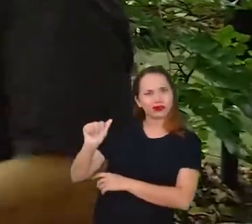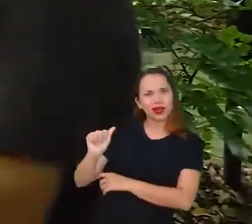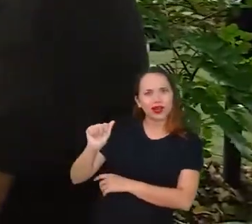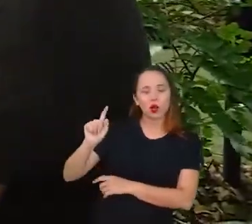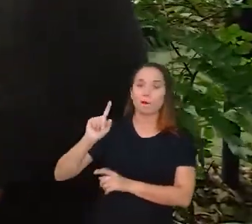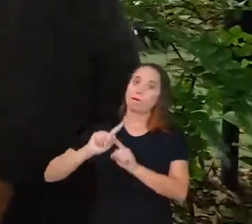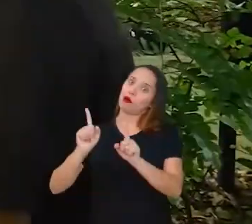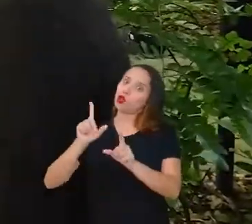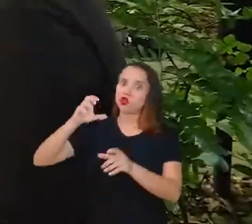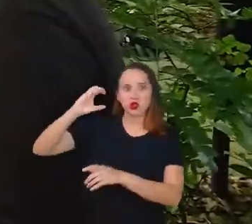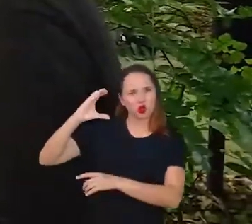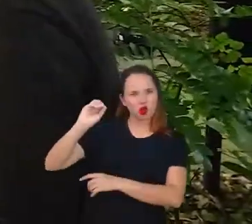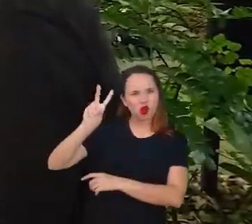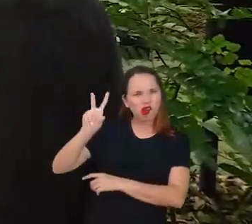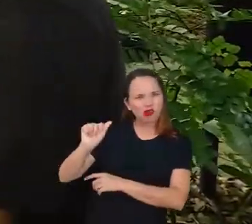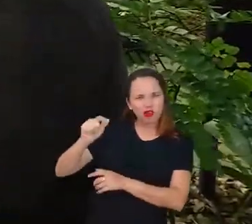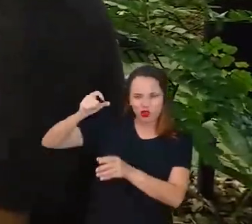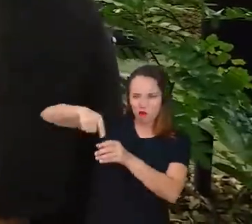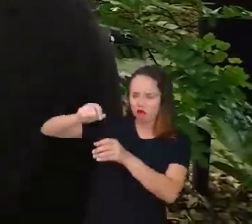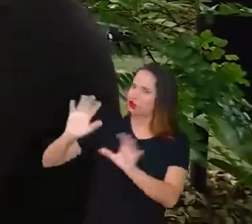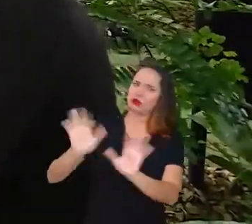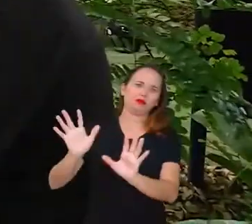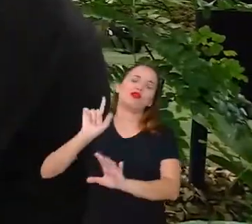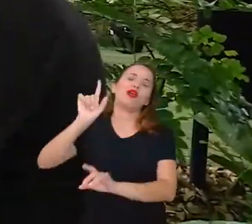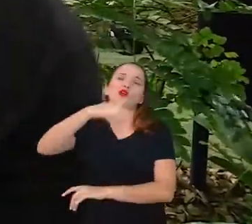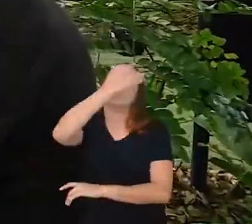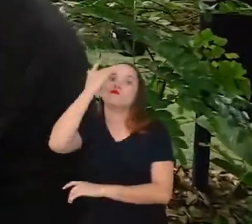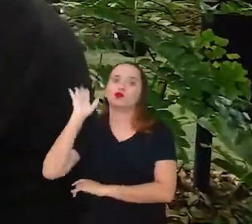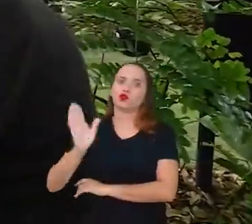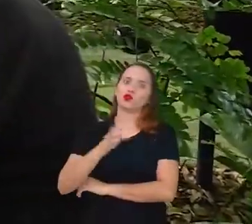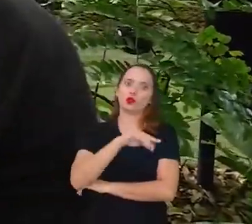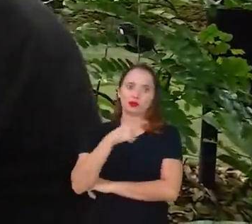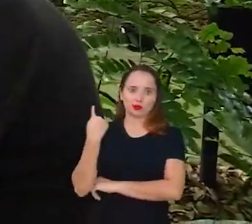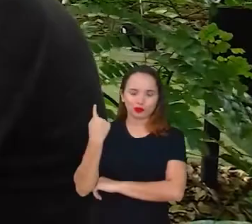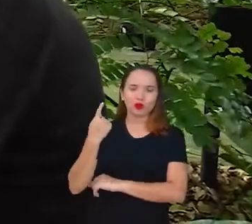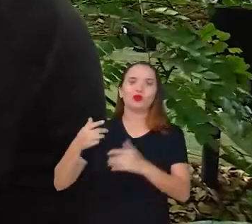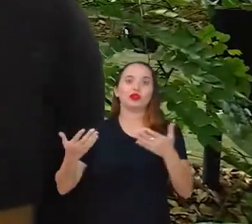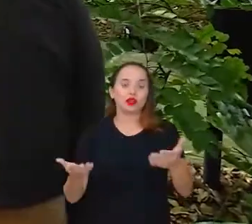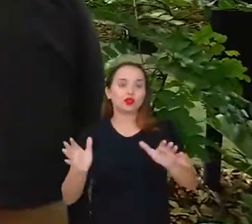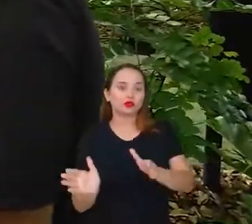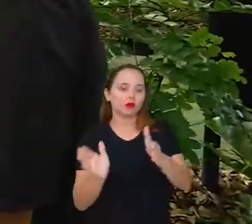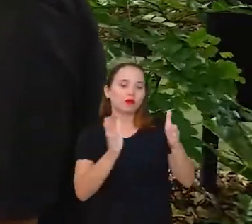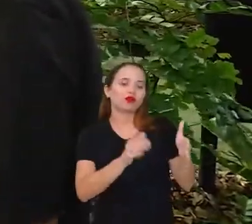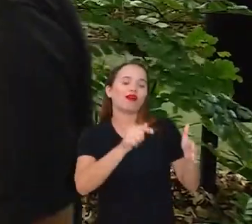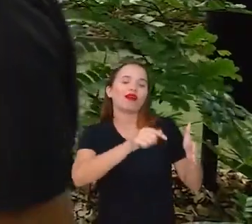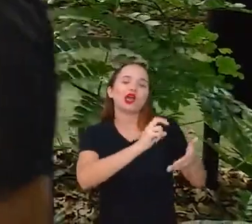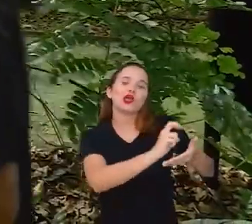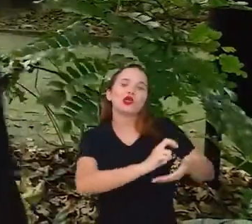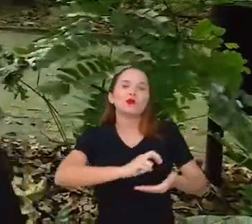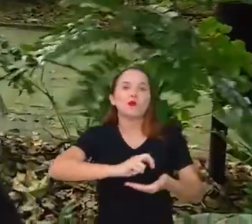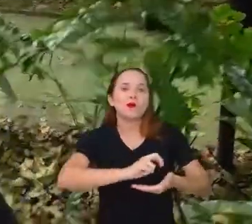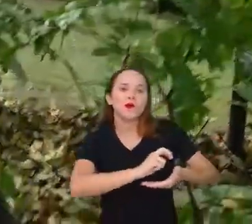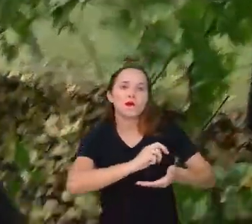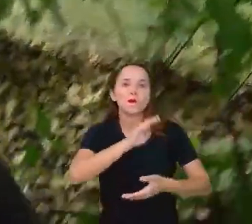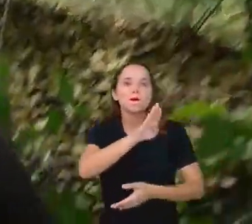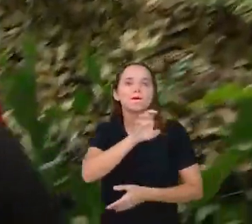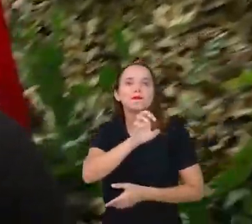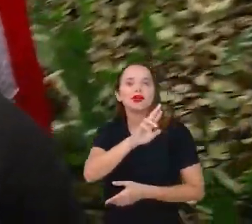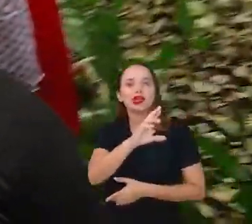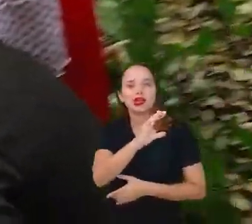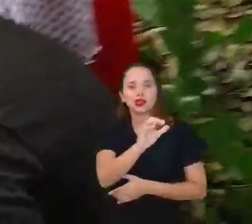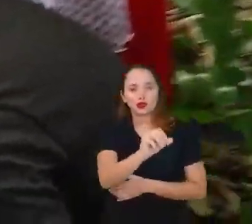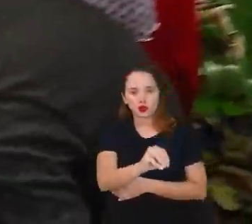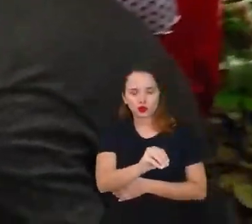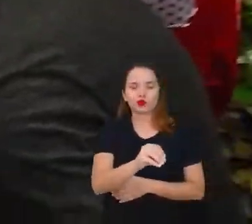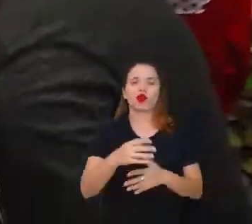morreu. Então aqui vamos colocar aqui a planta na berço. Aqui no berço, tá? Berço. E nós preparamos aqui, ó. Colocamos um